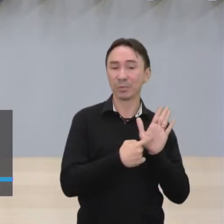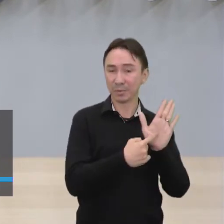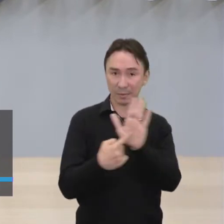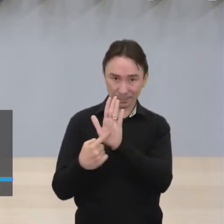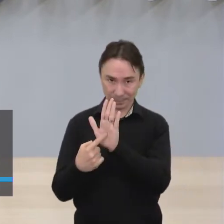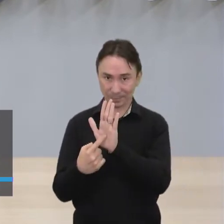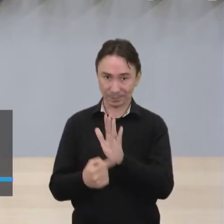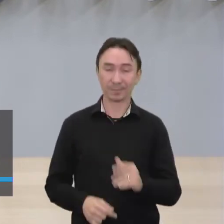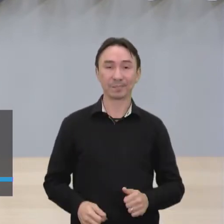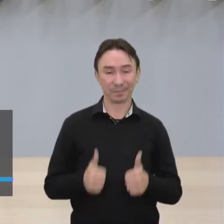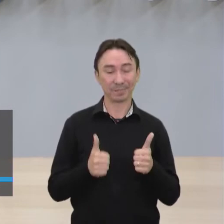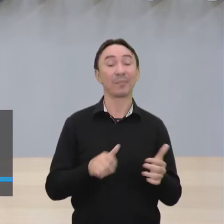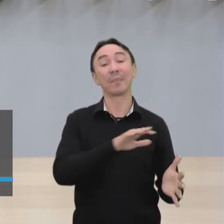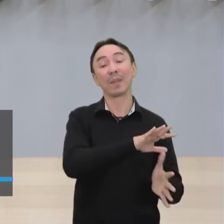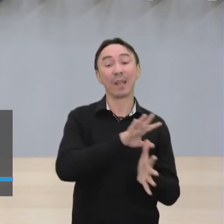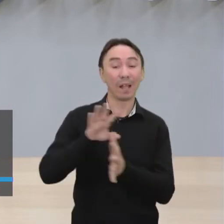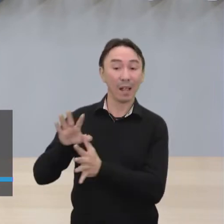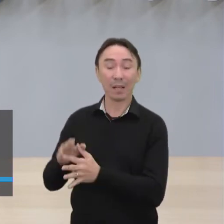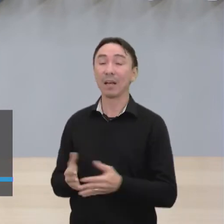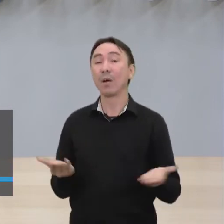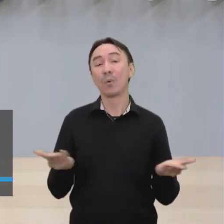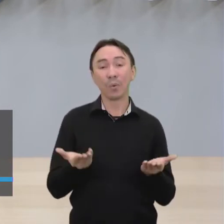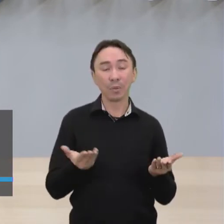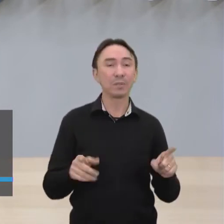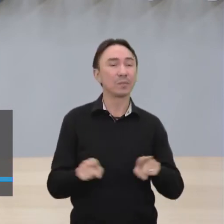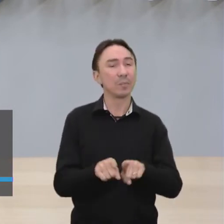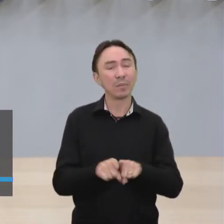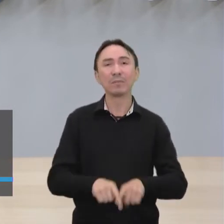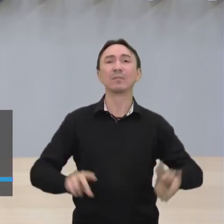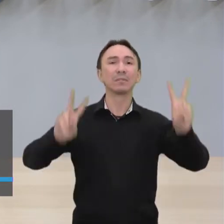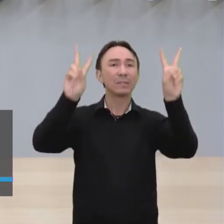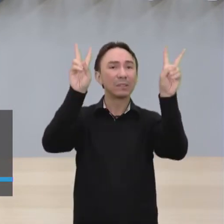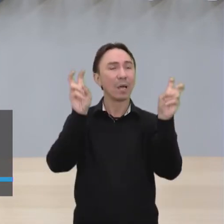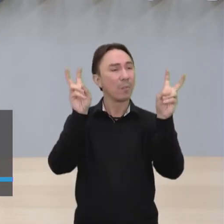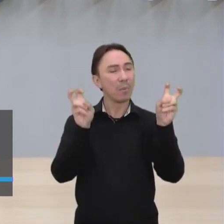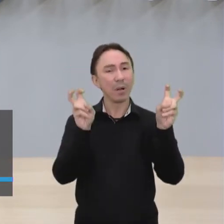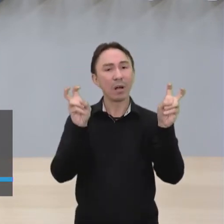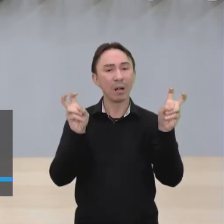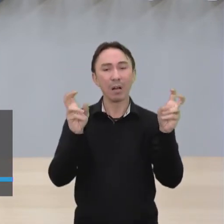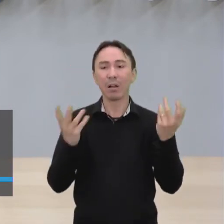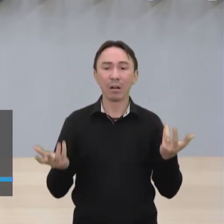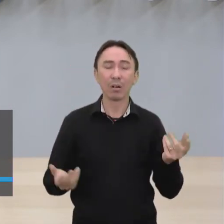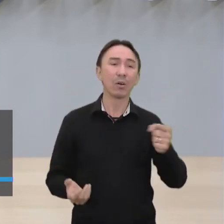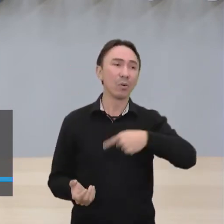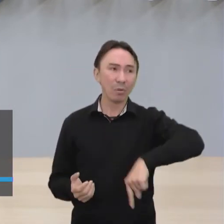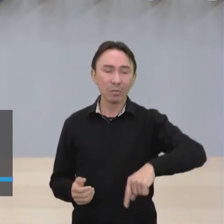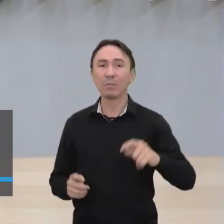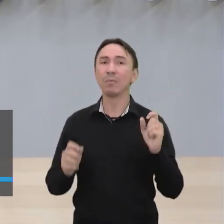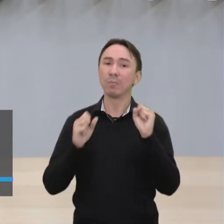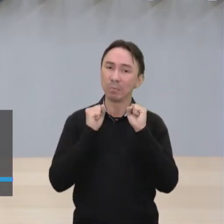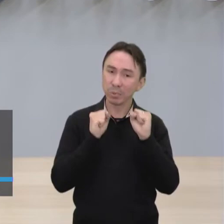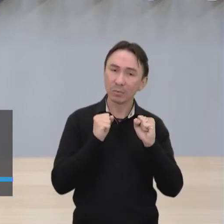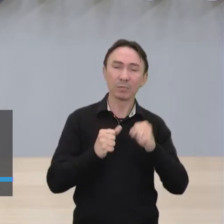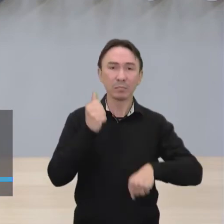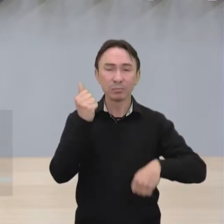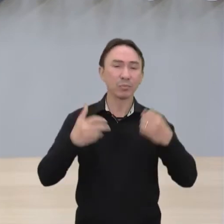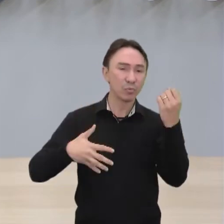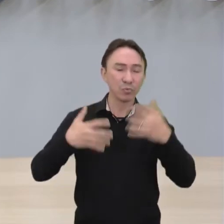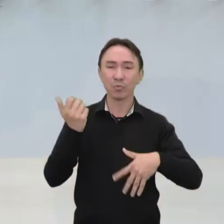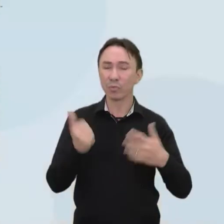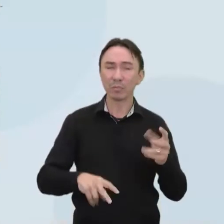temática, né? Porque além do jornalismo comunitário, quais são as temáticas que estão no nosso entorno que a gente pode tratar? Então vamos ver um pouquinho sobre